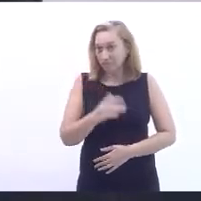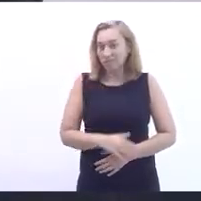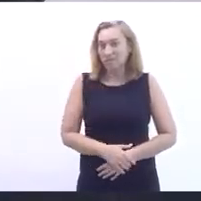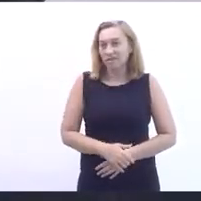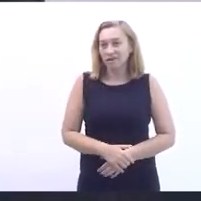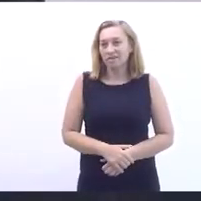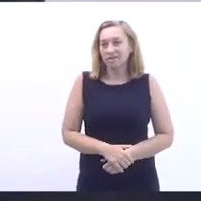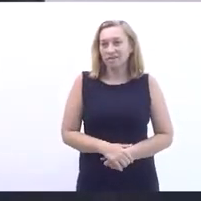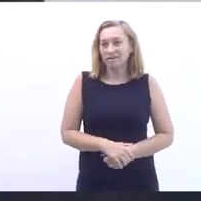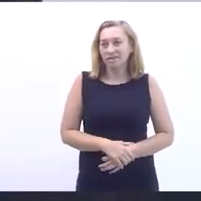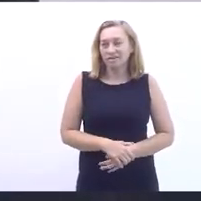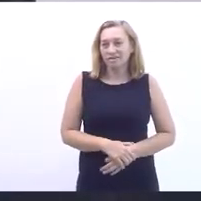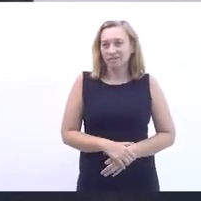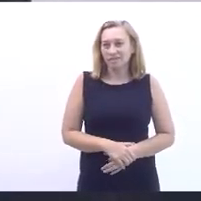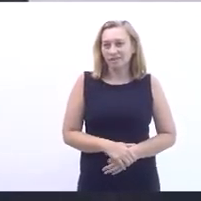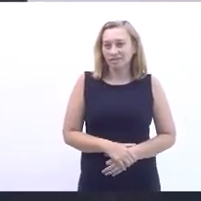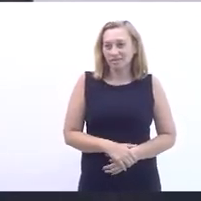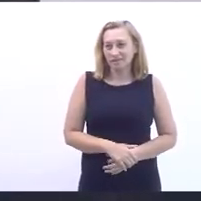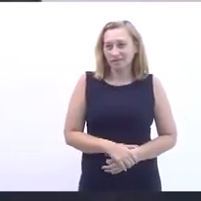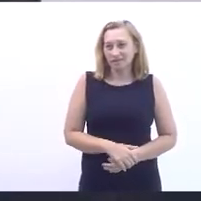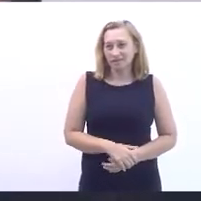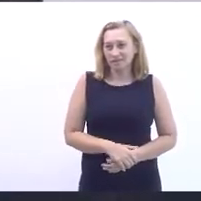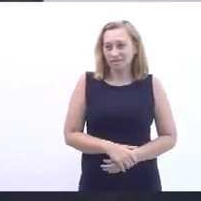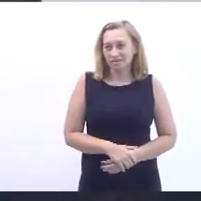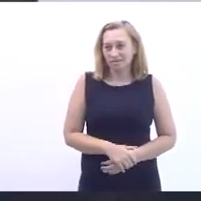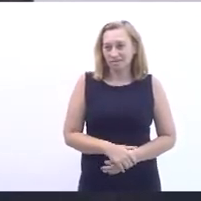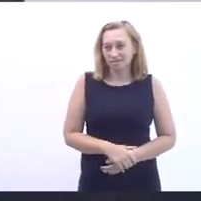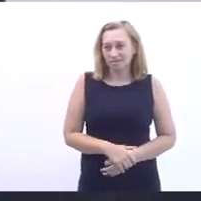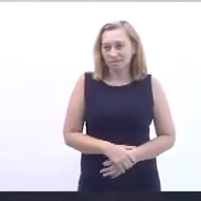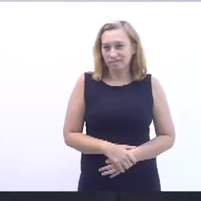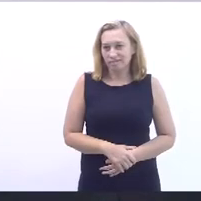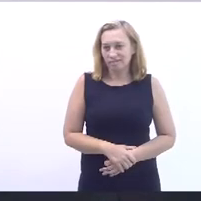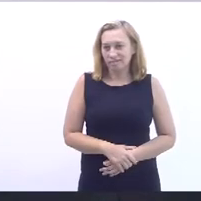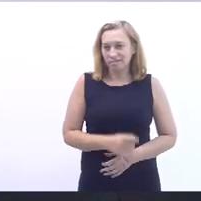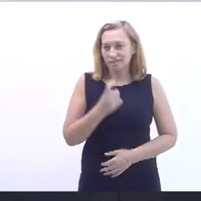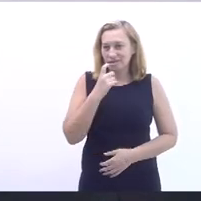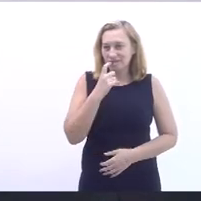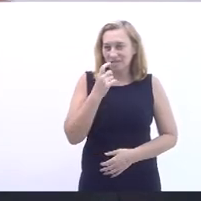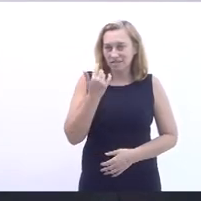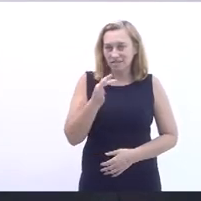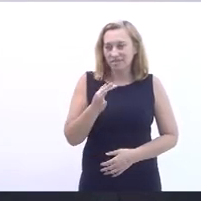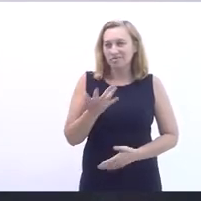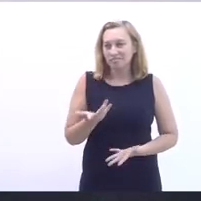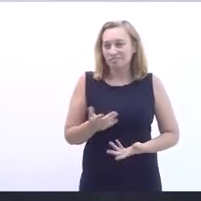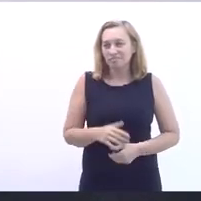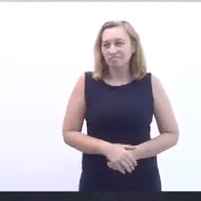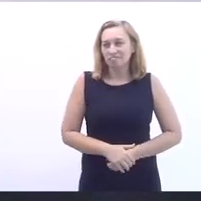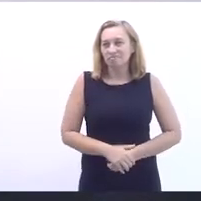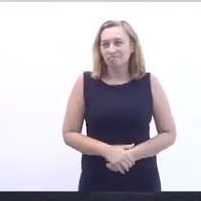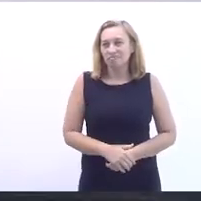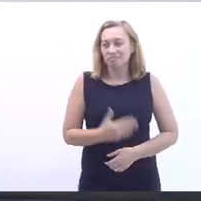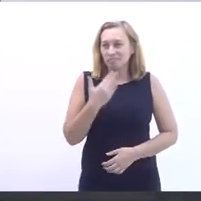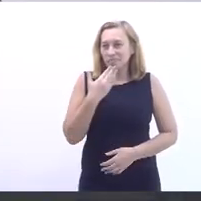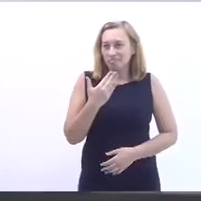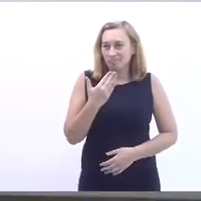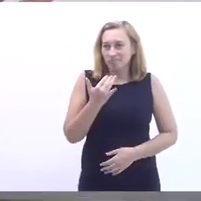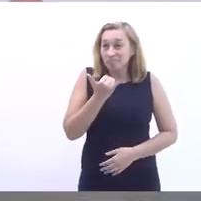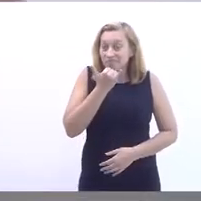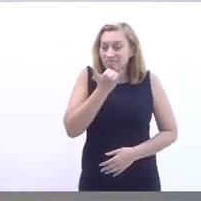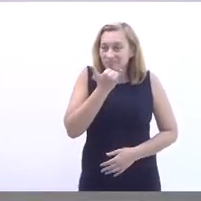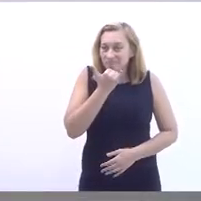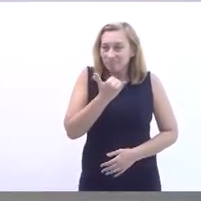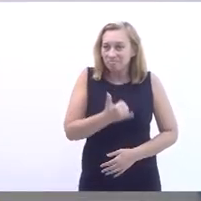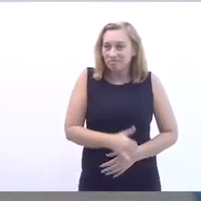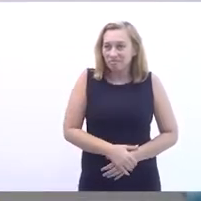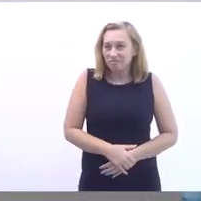não chegou aí não posso dentes caindo é porque o dentinho tá caindo gente eu peço